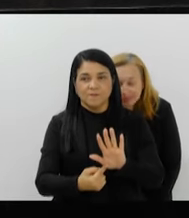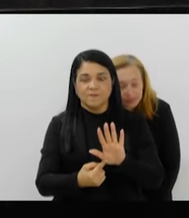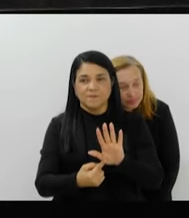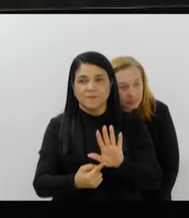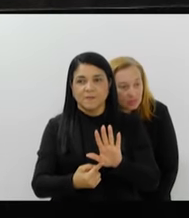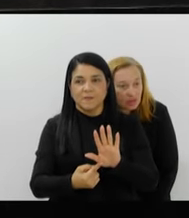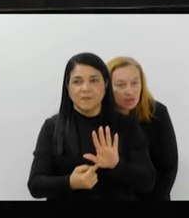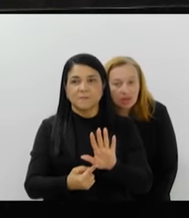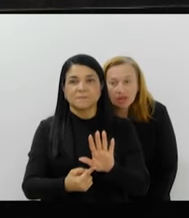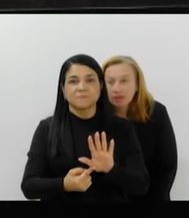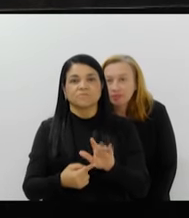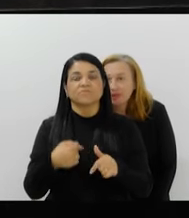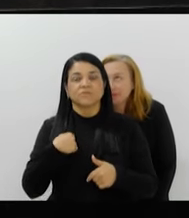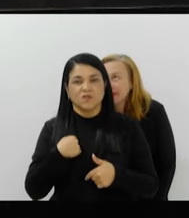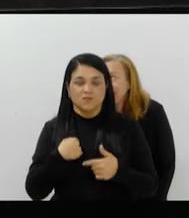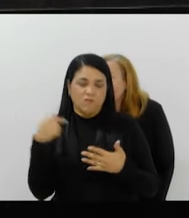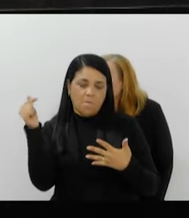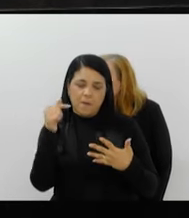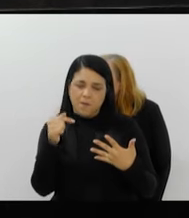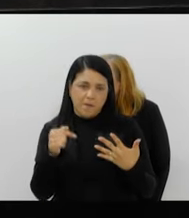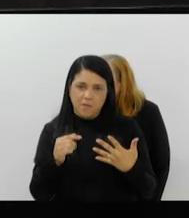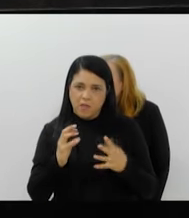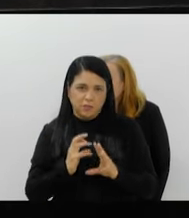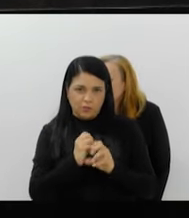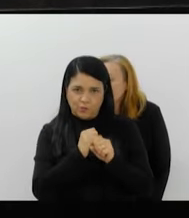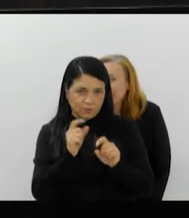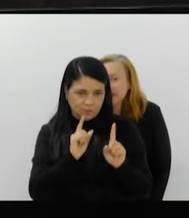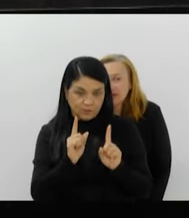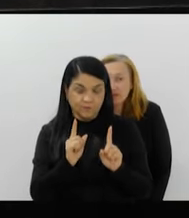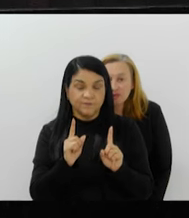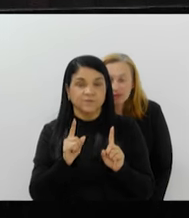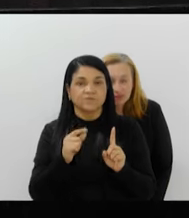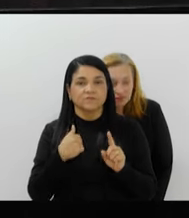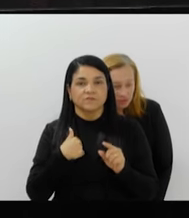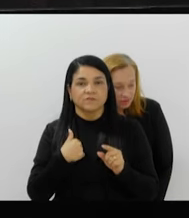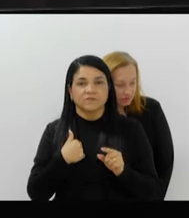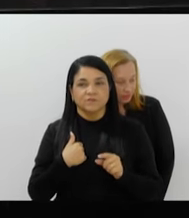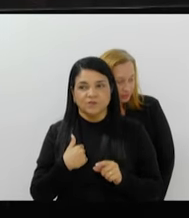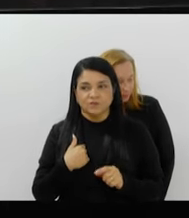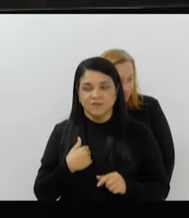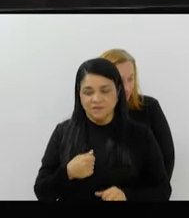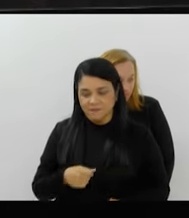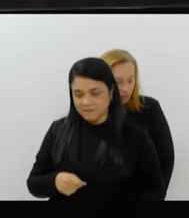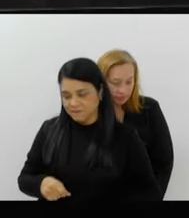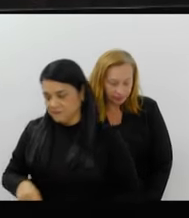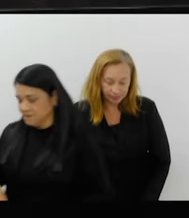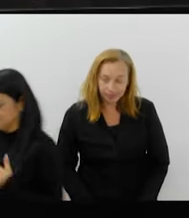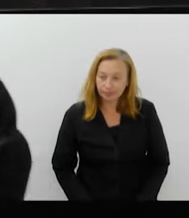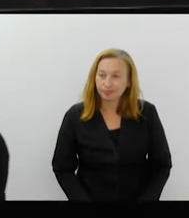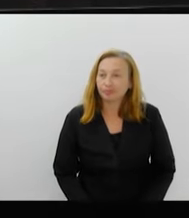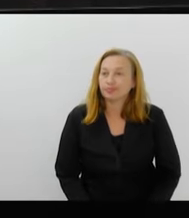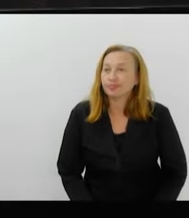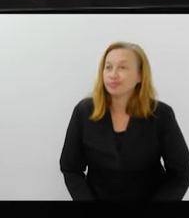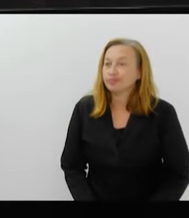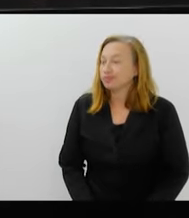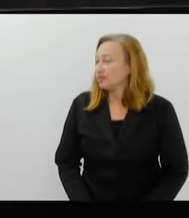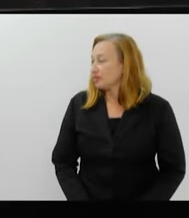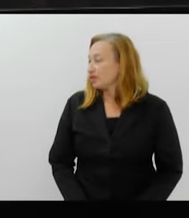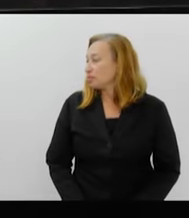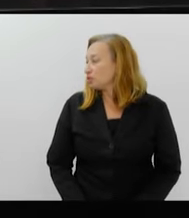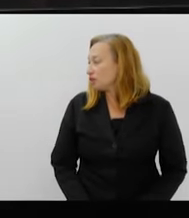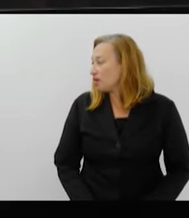presidenta, não vou discorrer todos esses números também dos dados do Instituto de Segurança Pública, para